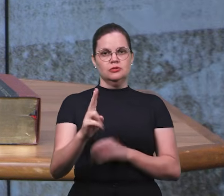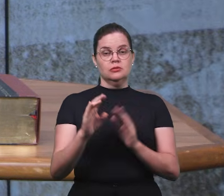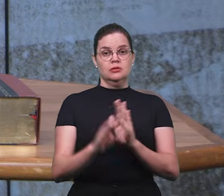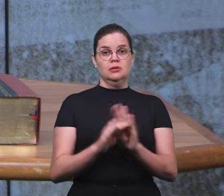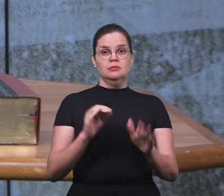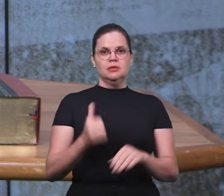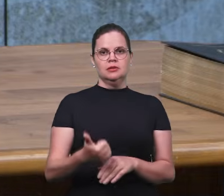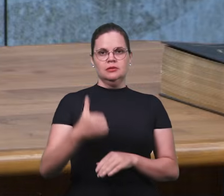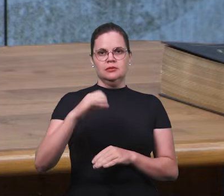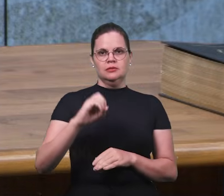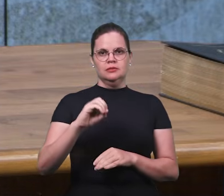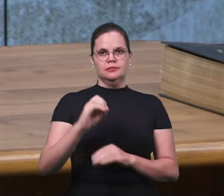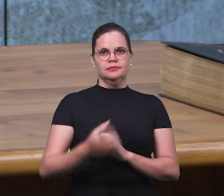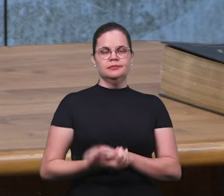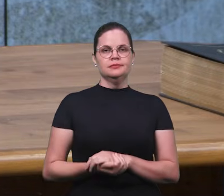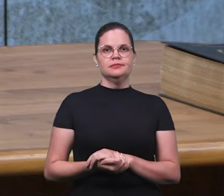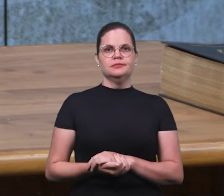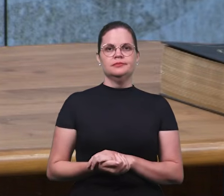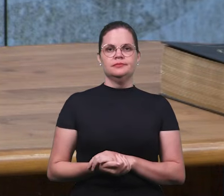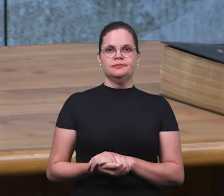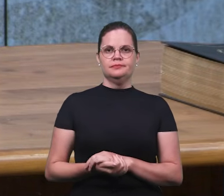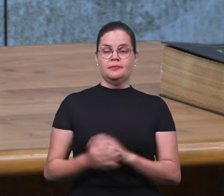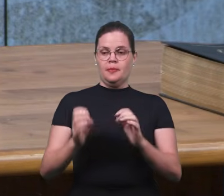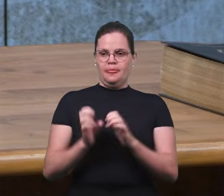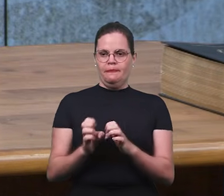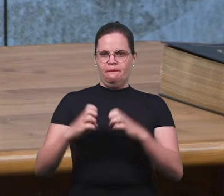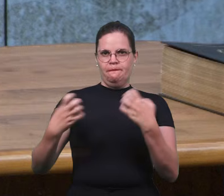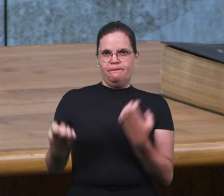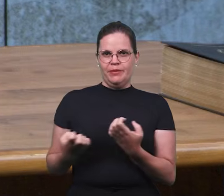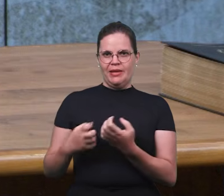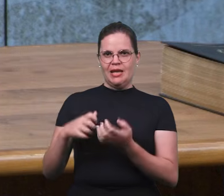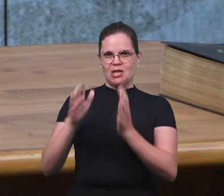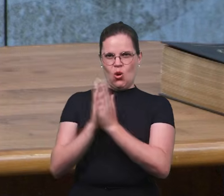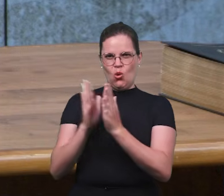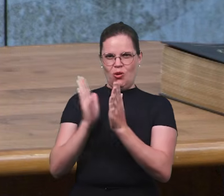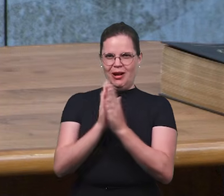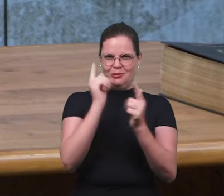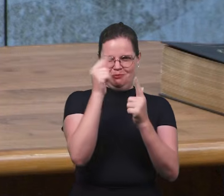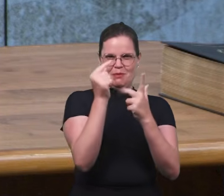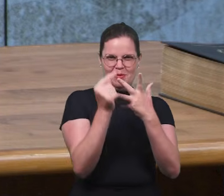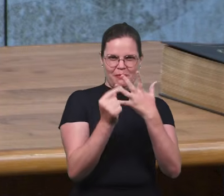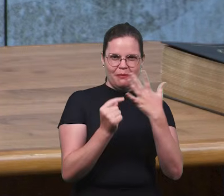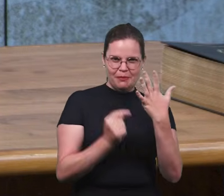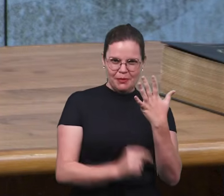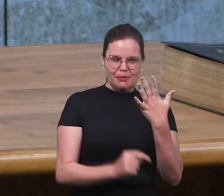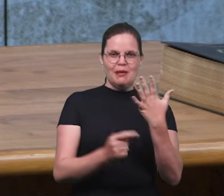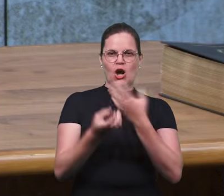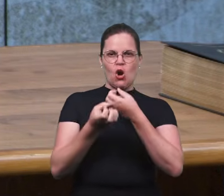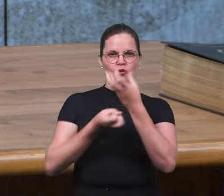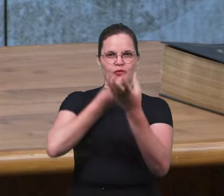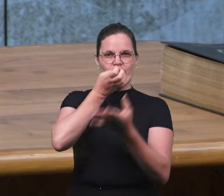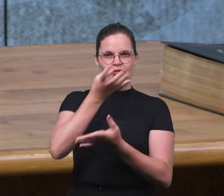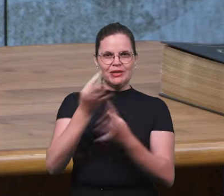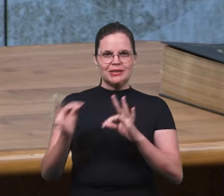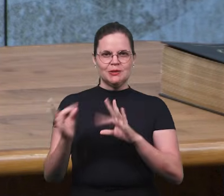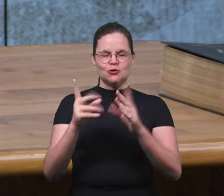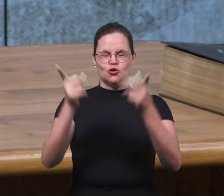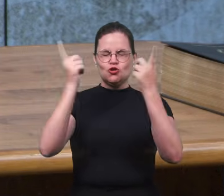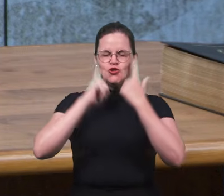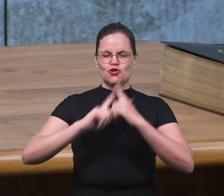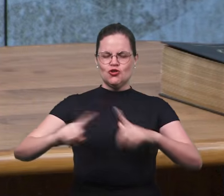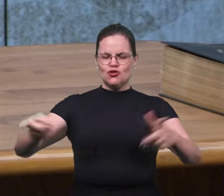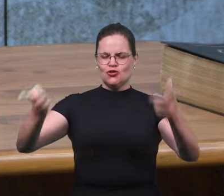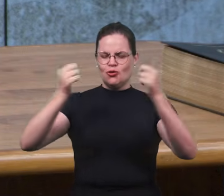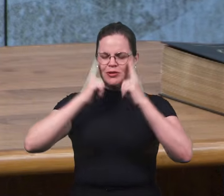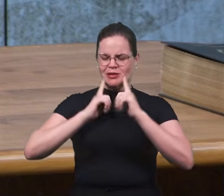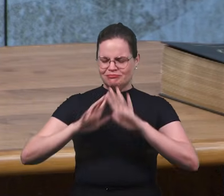capítulo 10. E orando Esdras assim e fazendo esta confissão, chorando